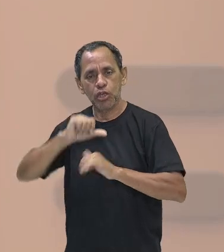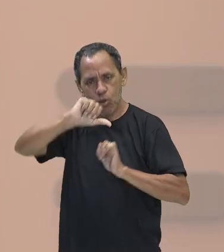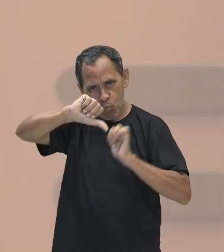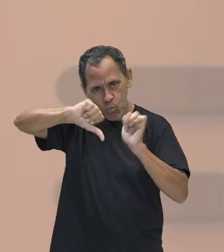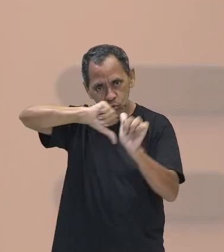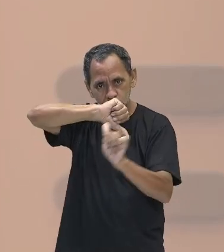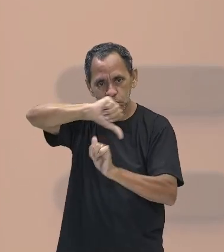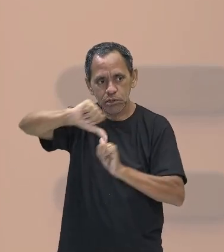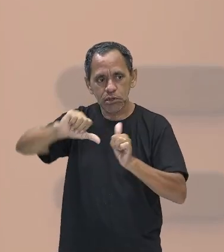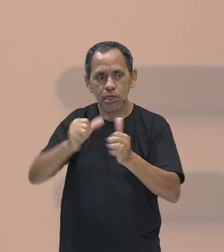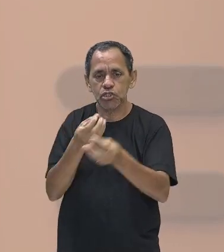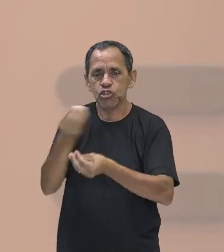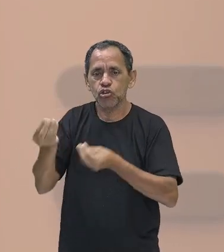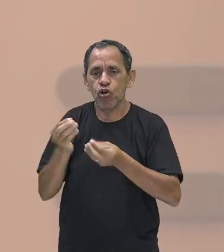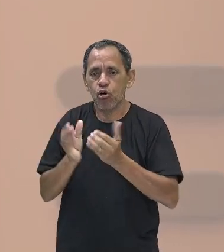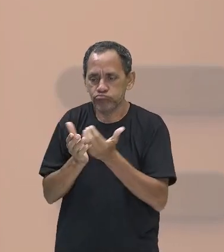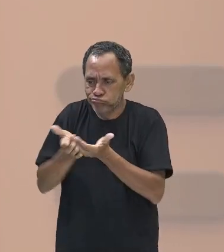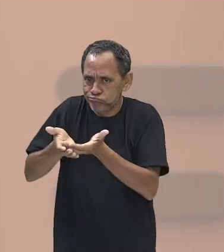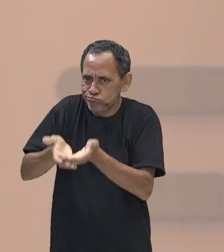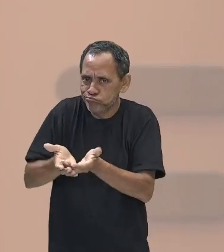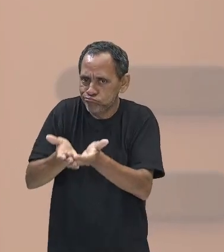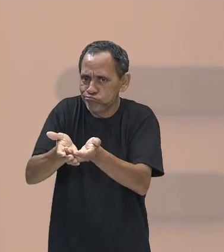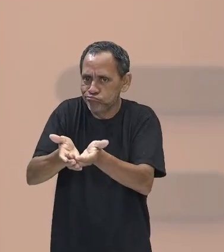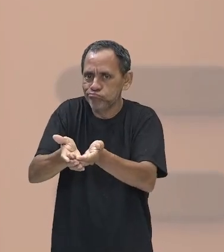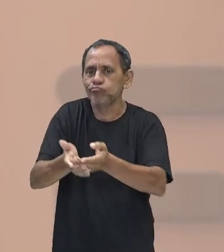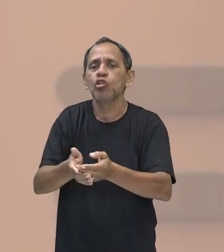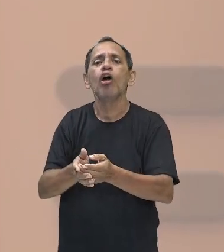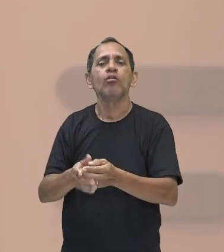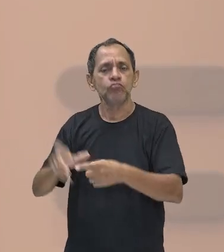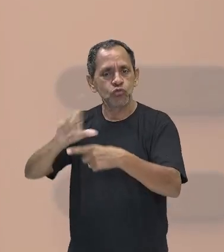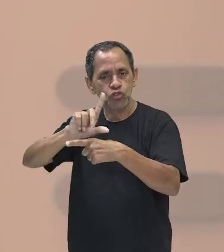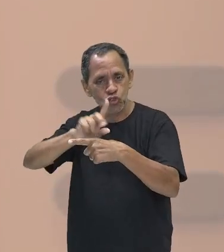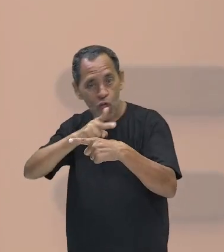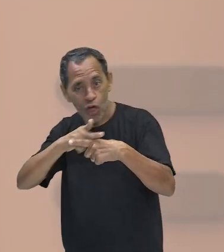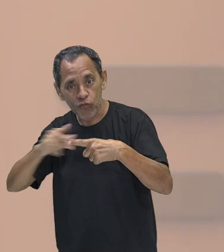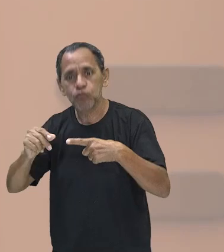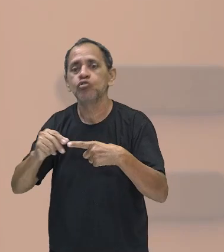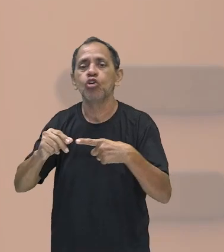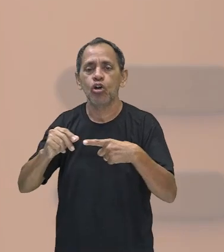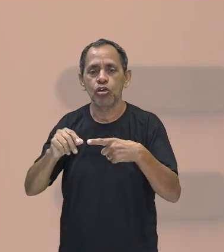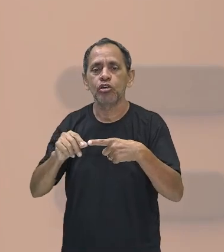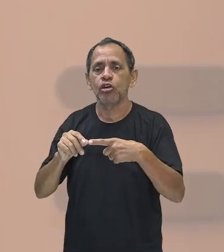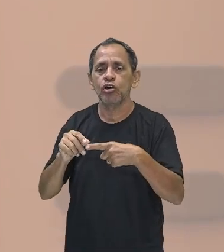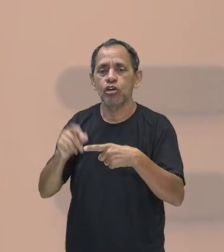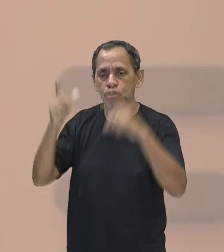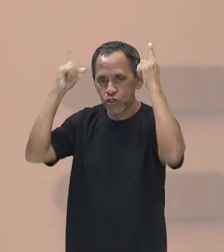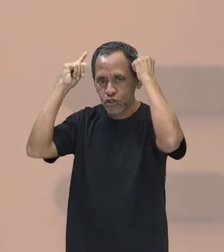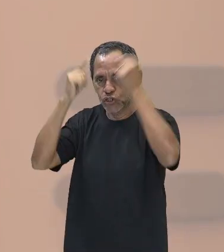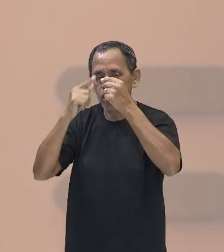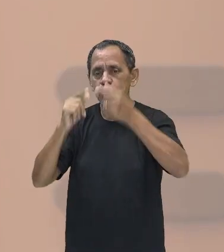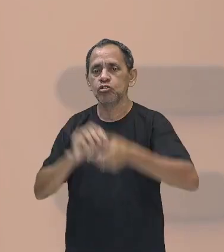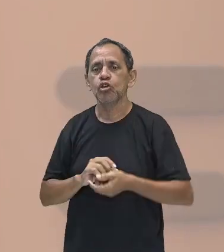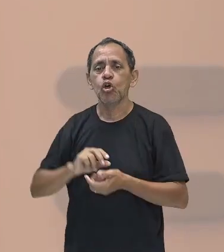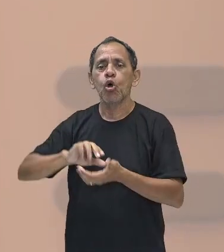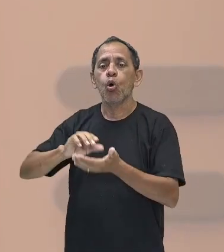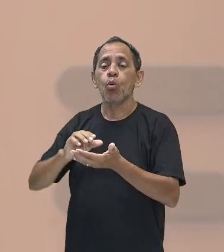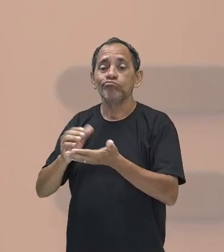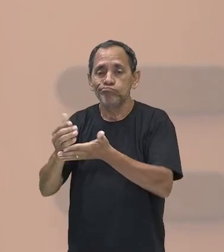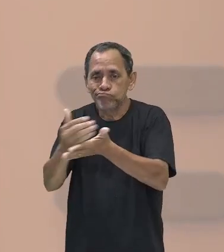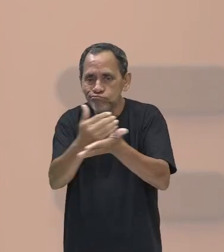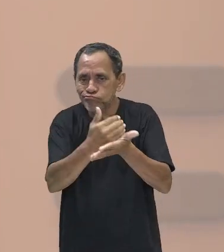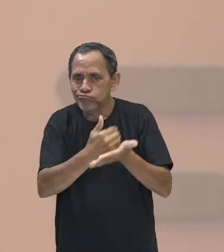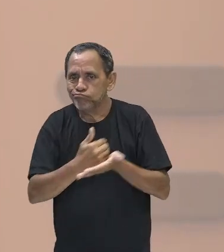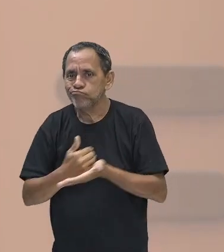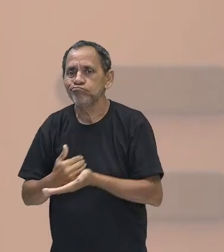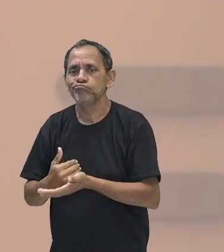aí para quem? Né, para esta vitória dos gregos. Por isso que o Xerxes teve que ir embora, né,